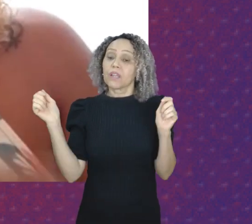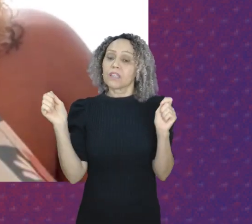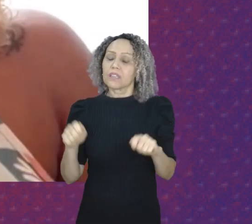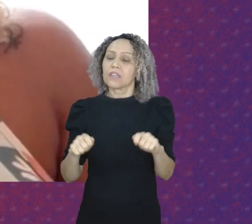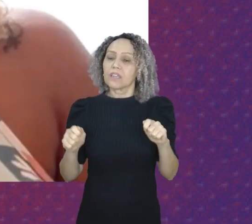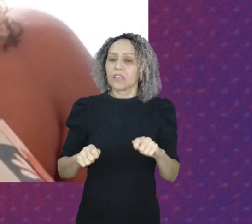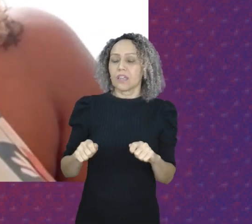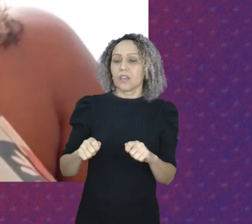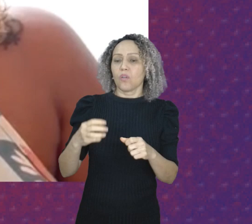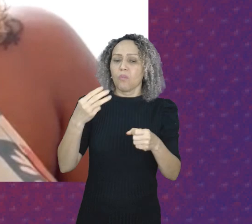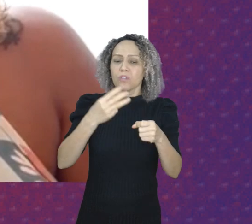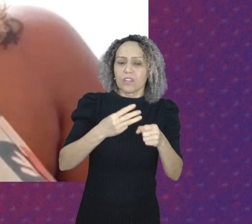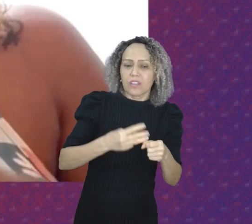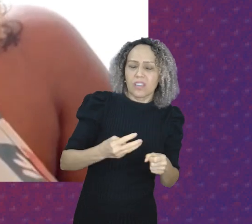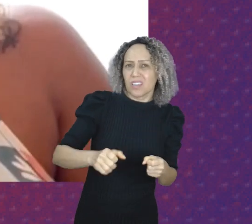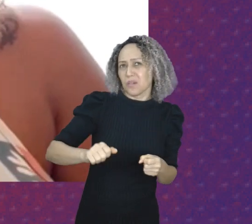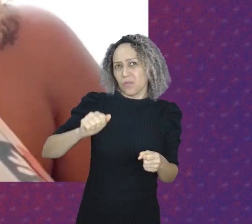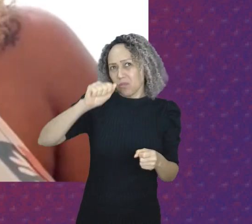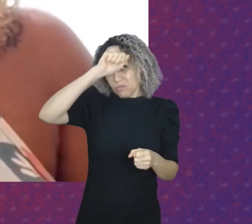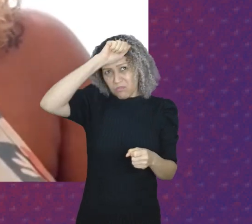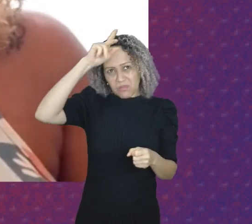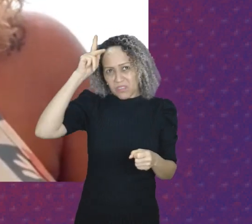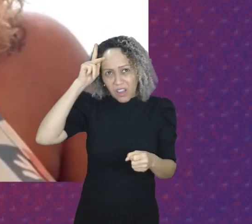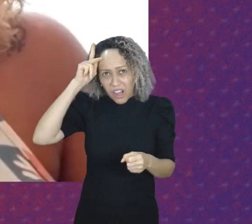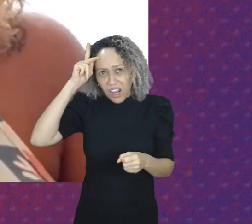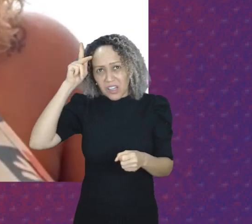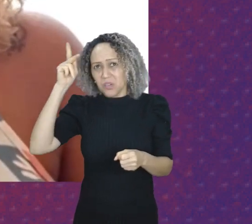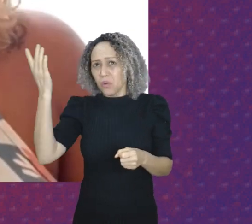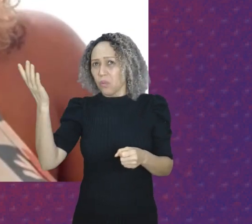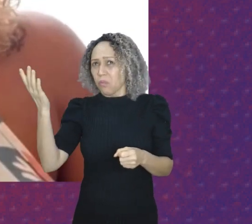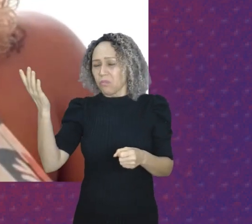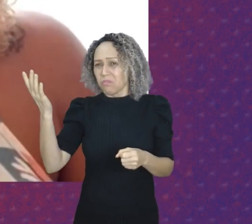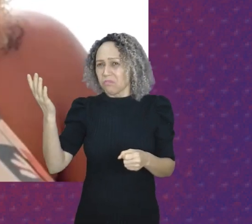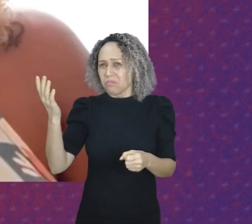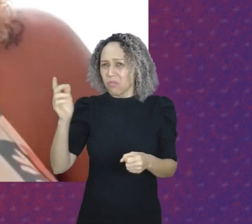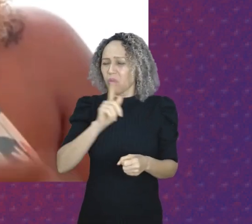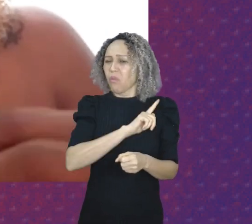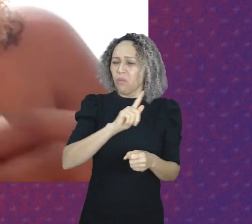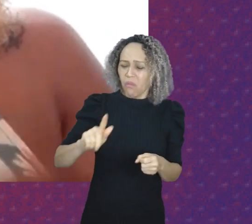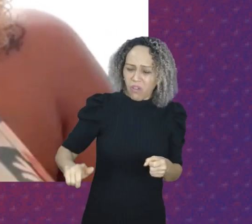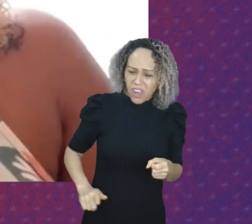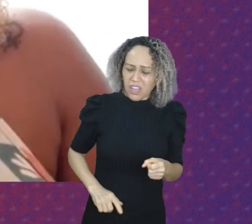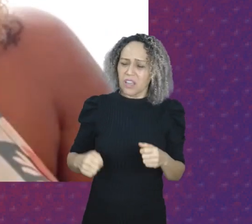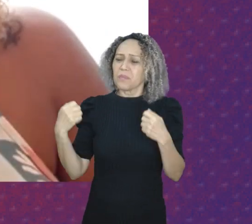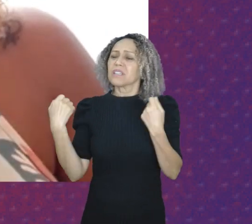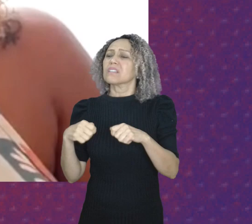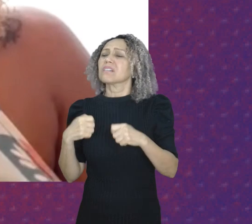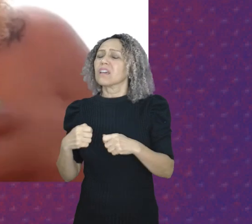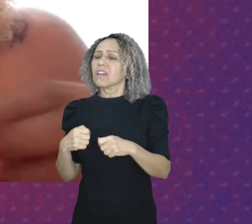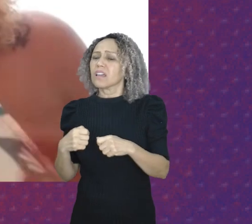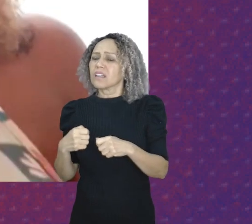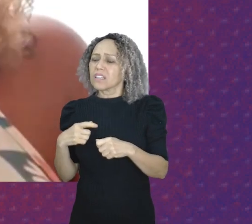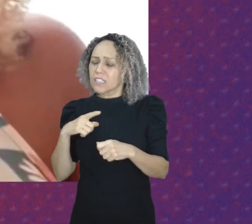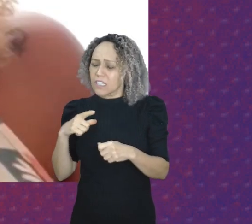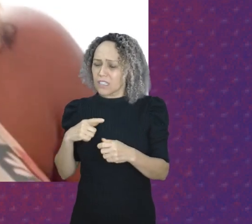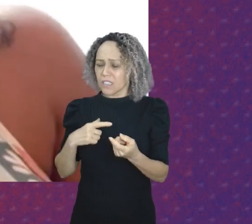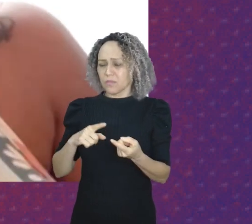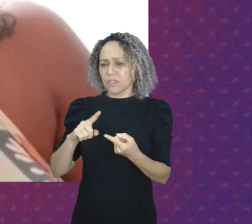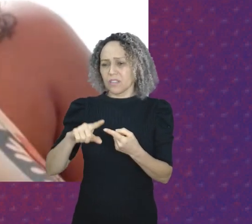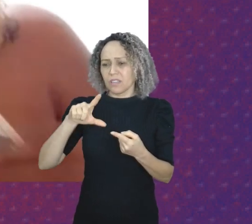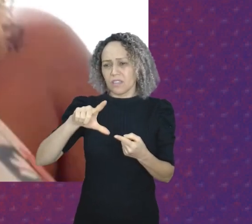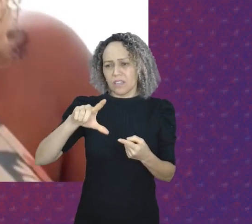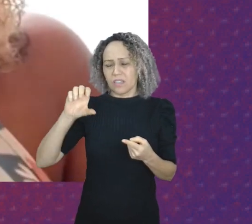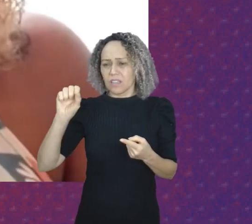para cuidar dessa política específica, lesbiana, translésbicas,